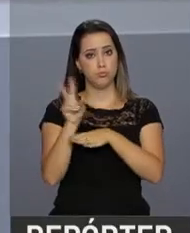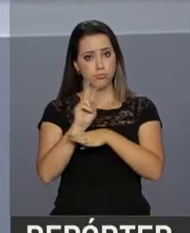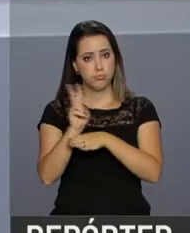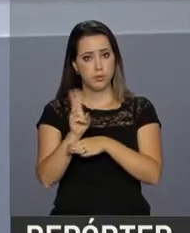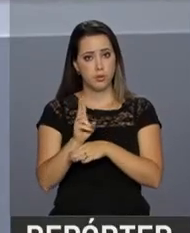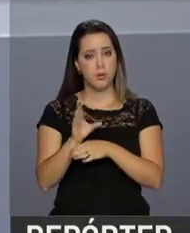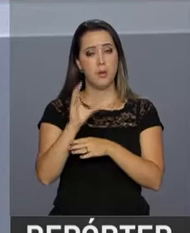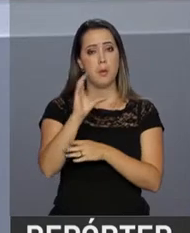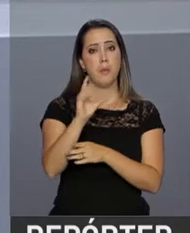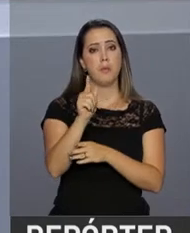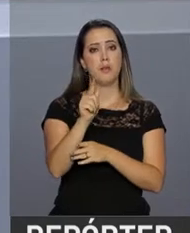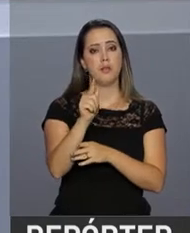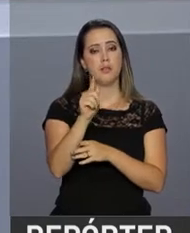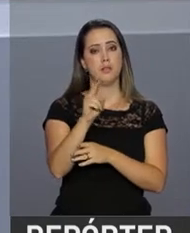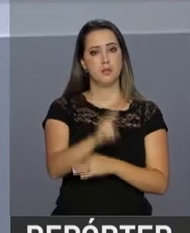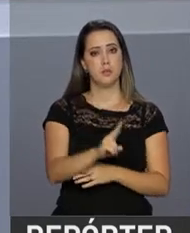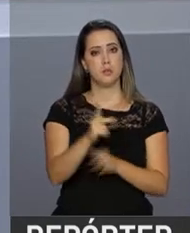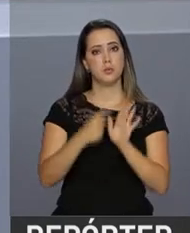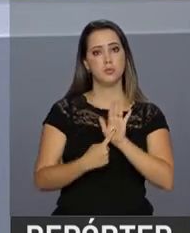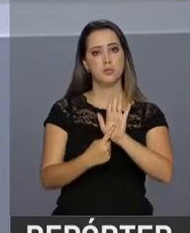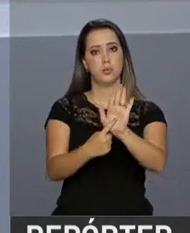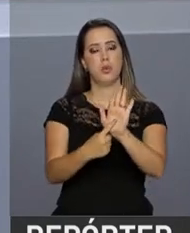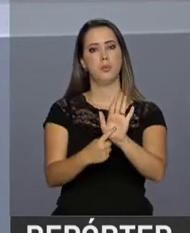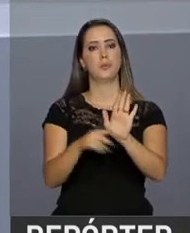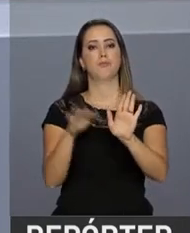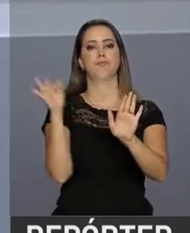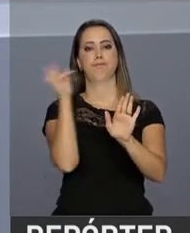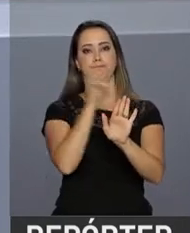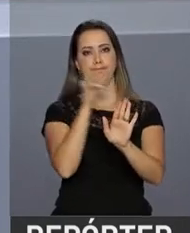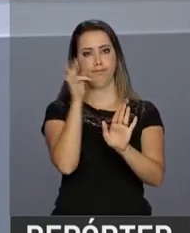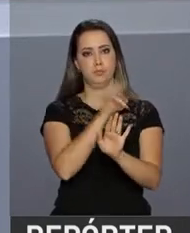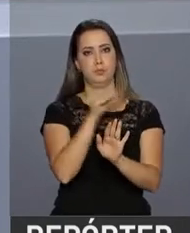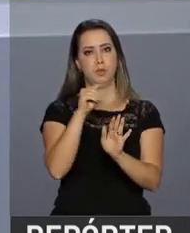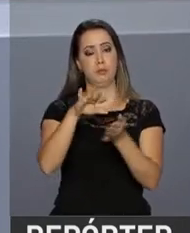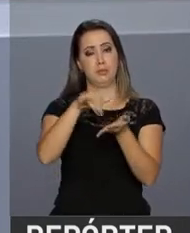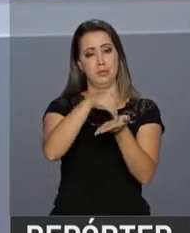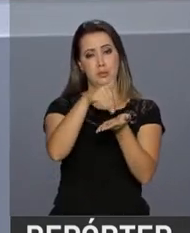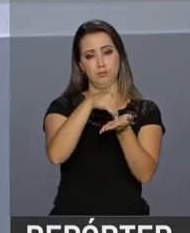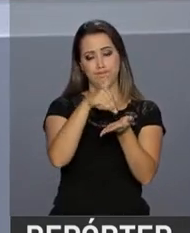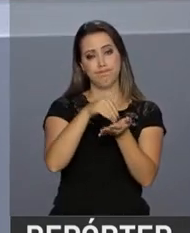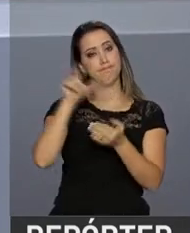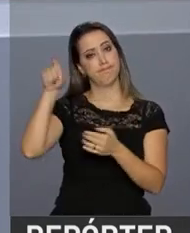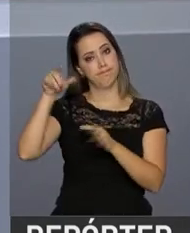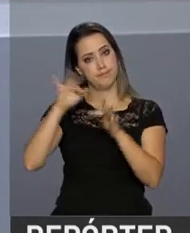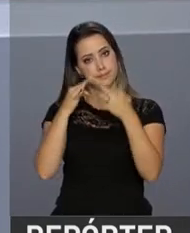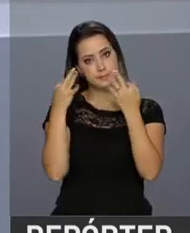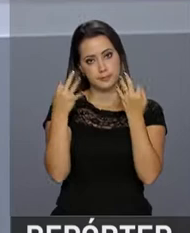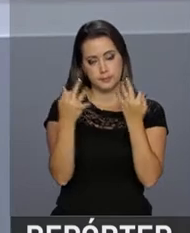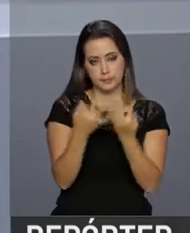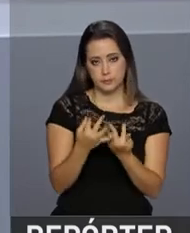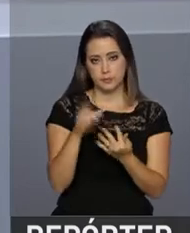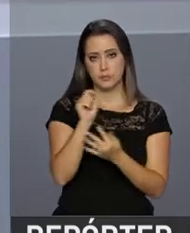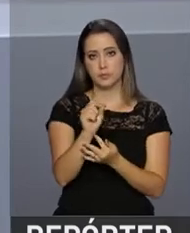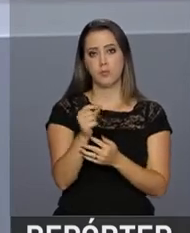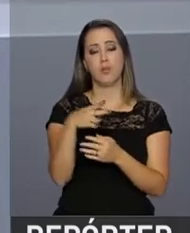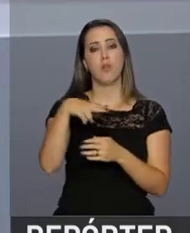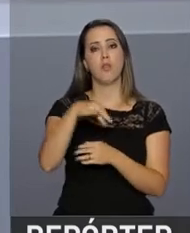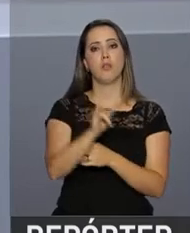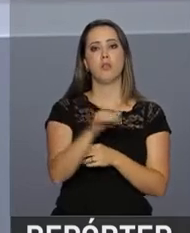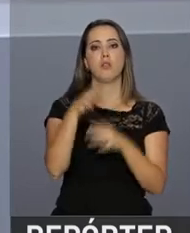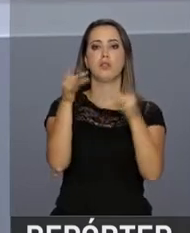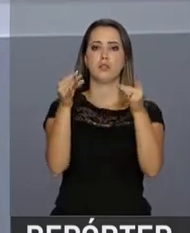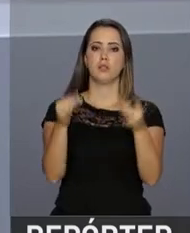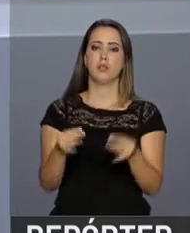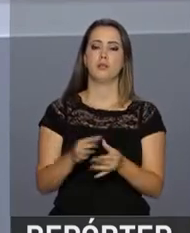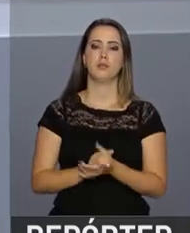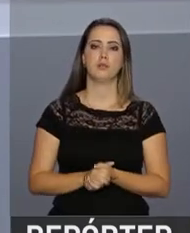pela controladoria-geral da união mostra fraude em cadastros de beneficiários do programa bolsa família o repórter nem pereira tem mais